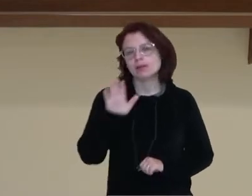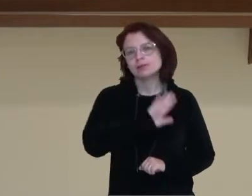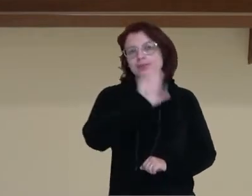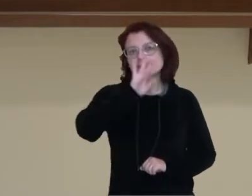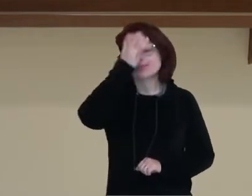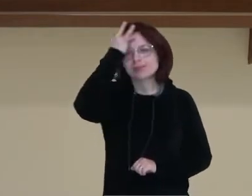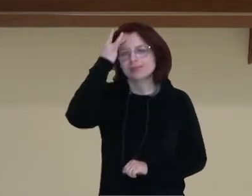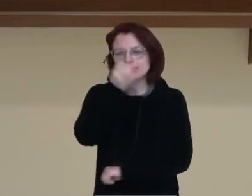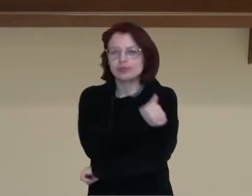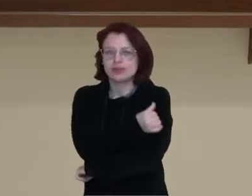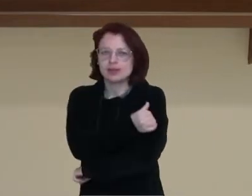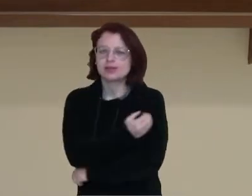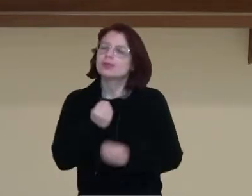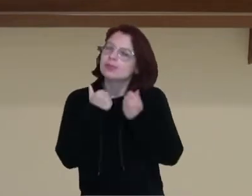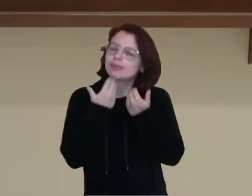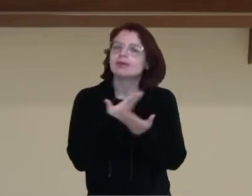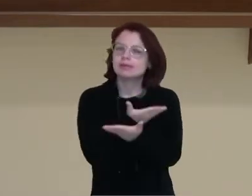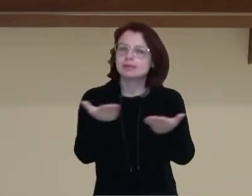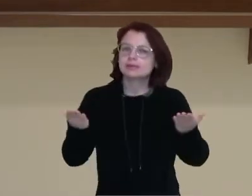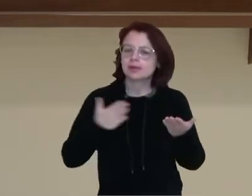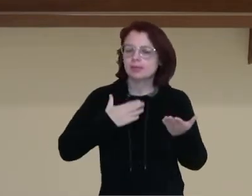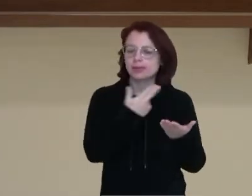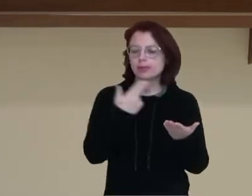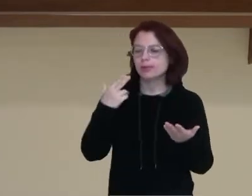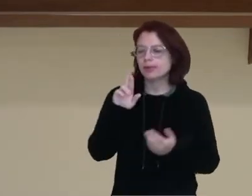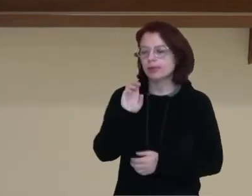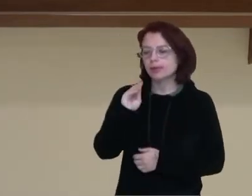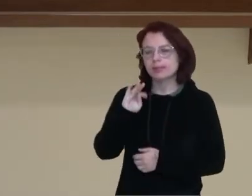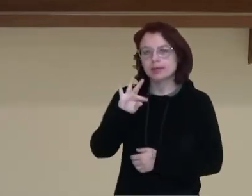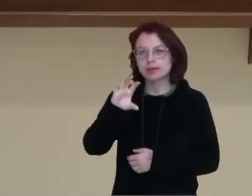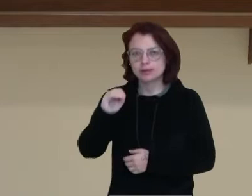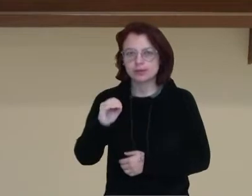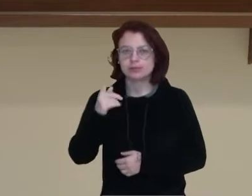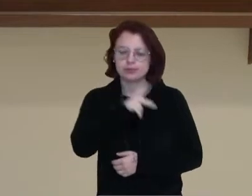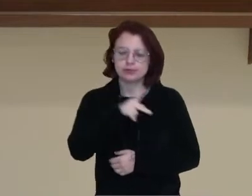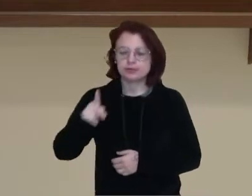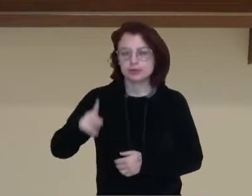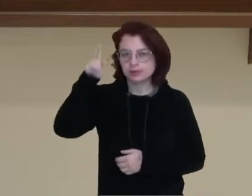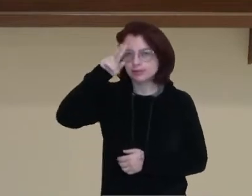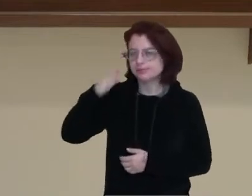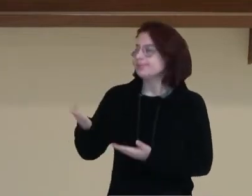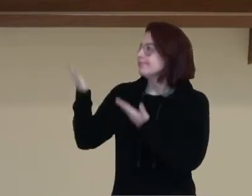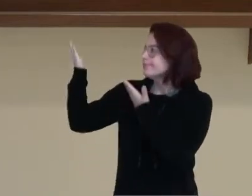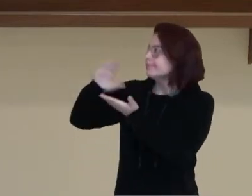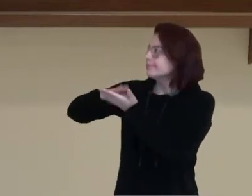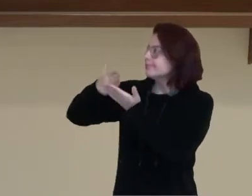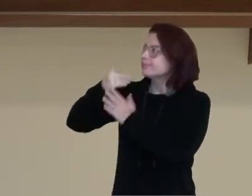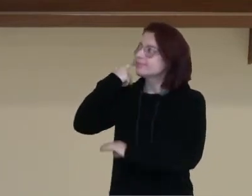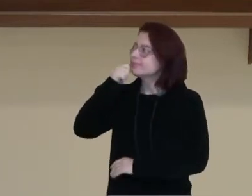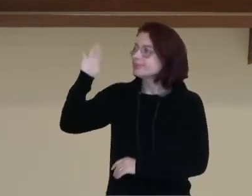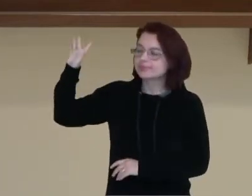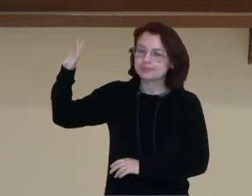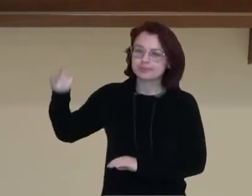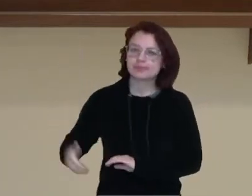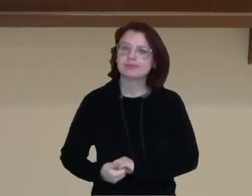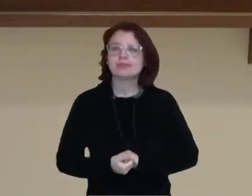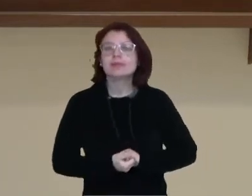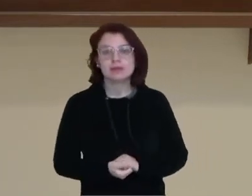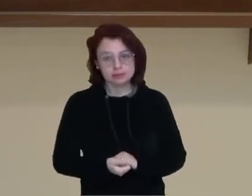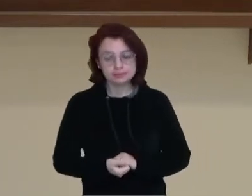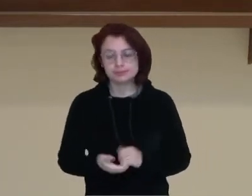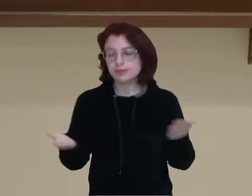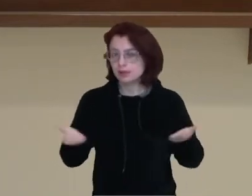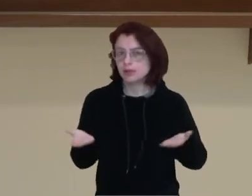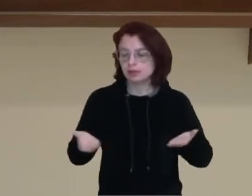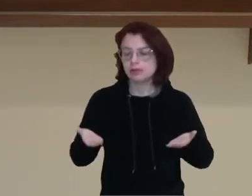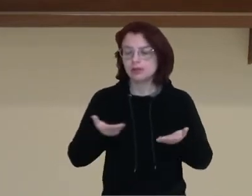Fala, galerinha do sexto ano, tudo bem? Sou o professor Roberto Falcione, professor de História. Junto conosco, a professora Bia, fazendo a interpretação de Libras